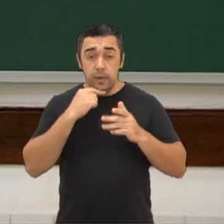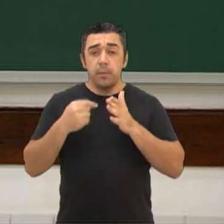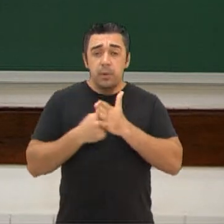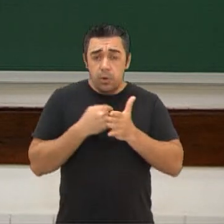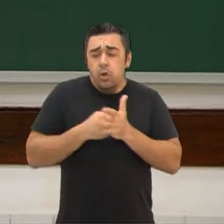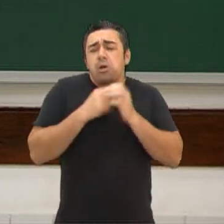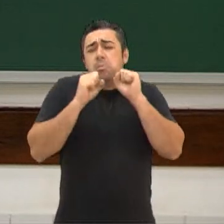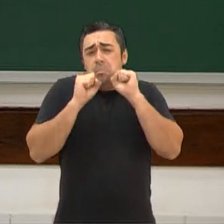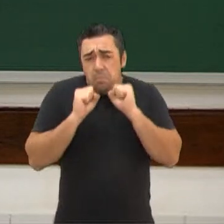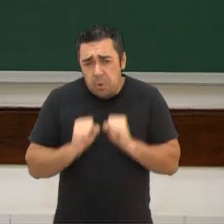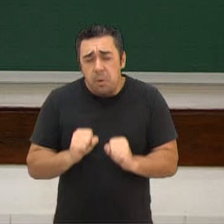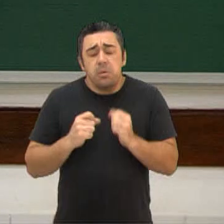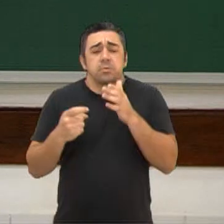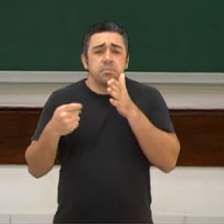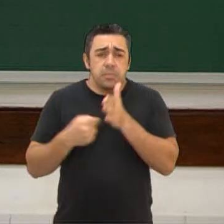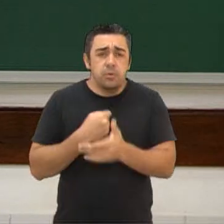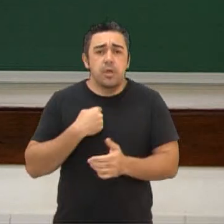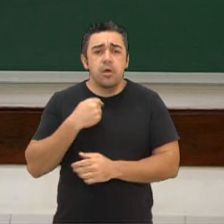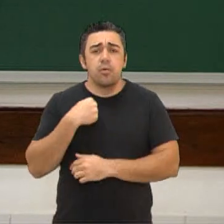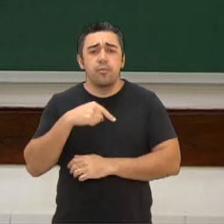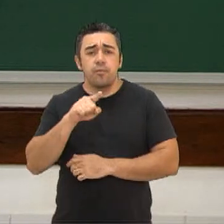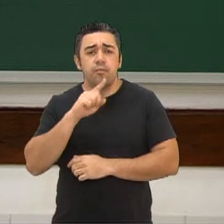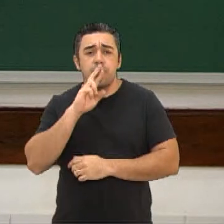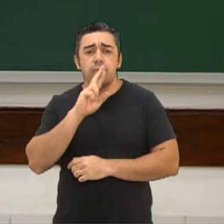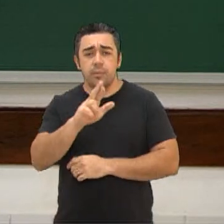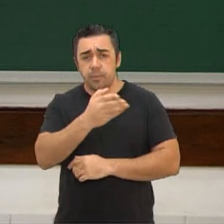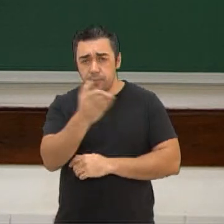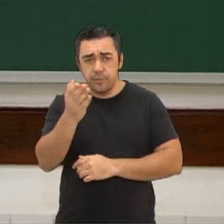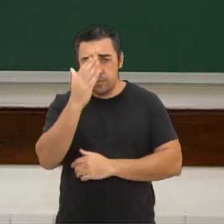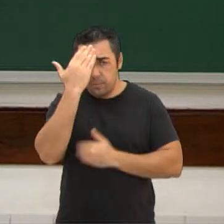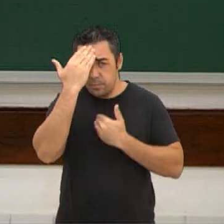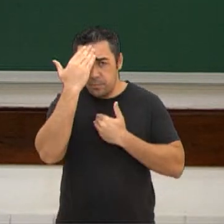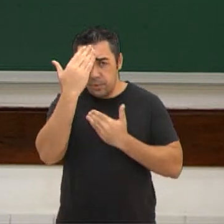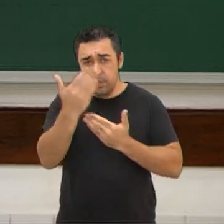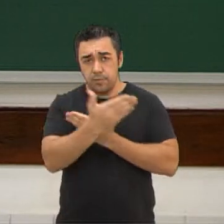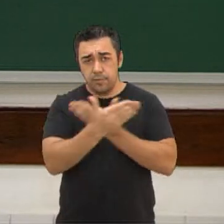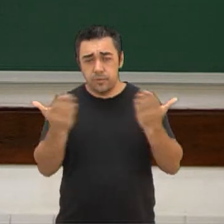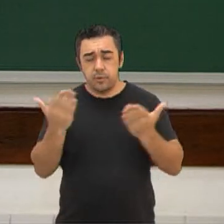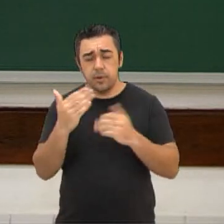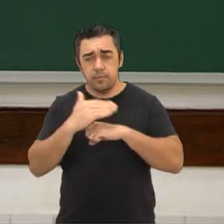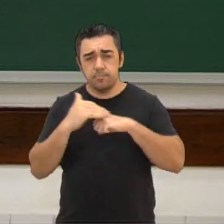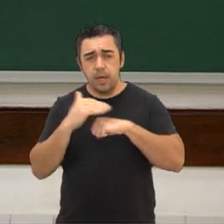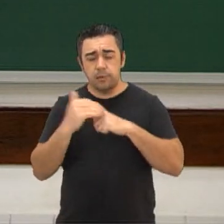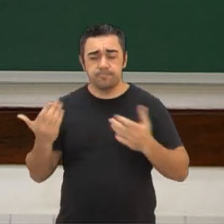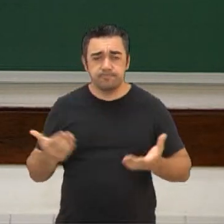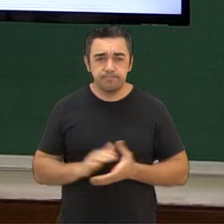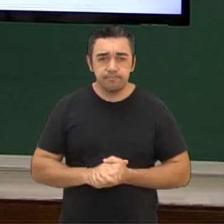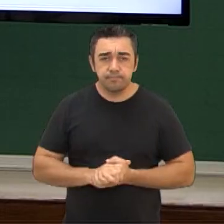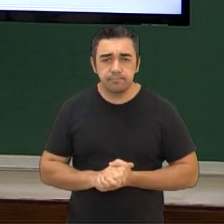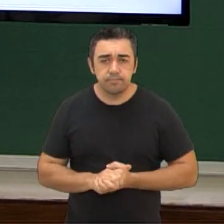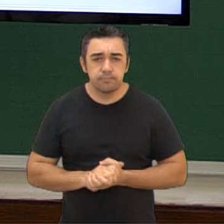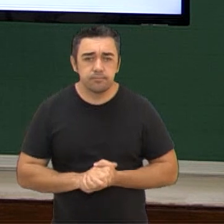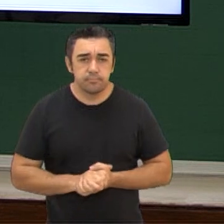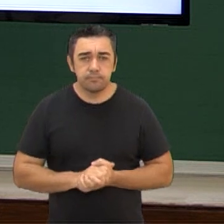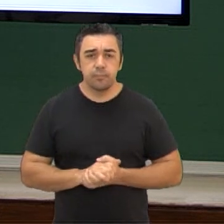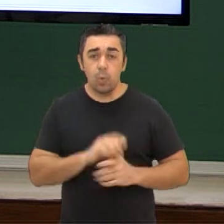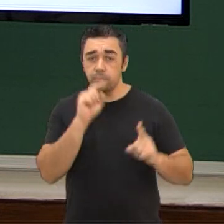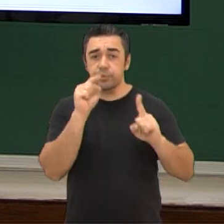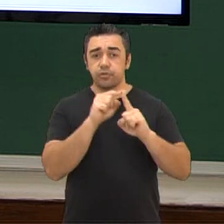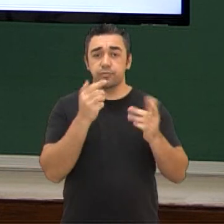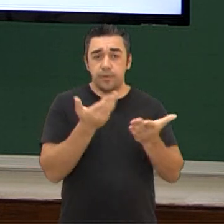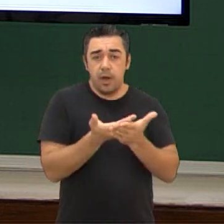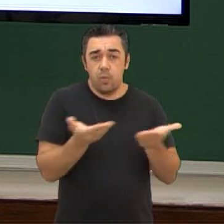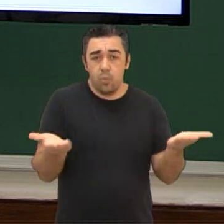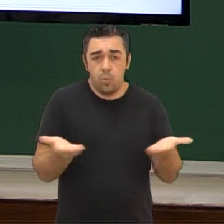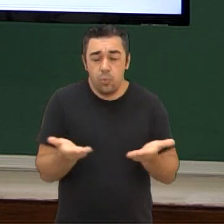Pode mandar lá nas redes sociais que eu vou responder com certeza. Obrigado por todo o carinho que vocês têm tido, beleza? Objetivos da nossa